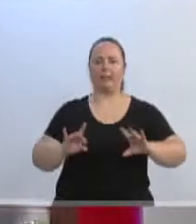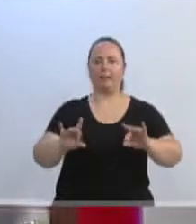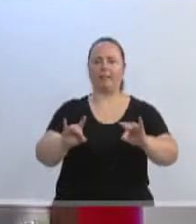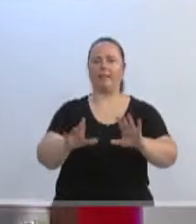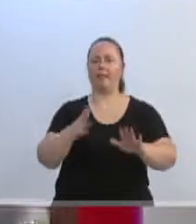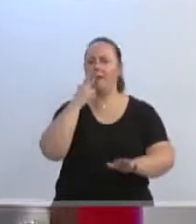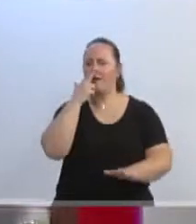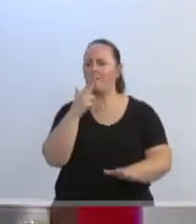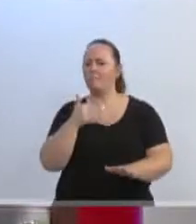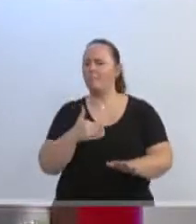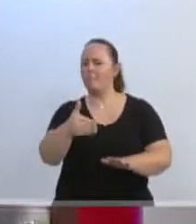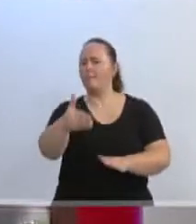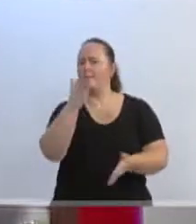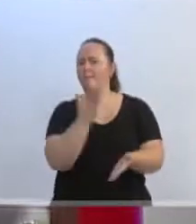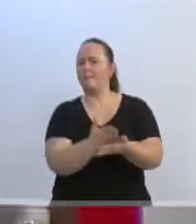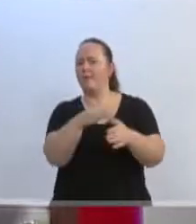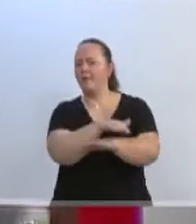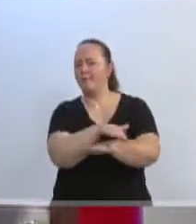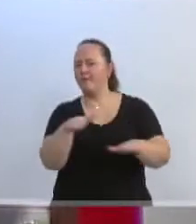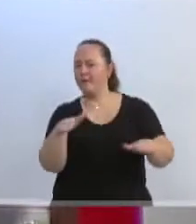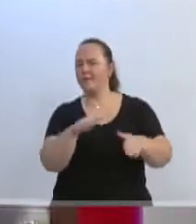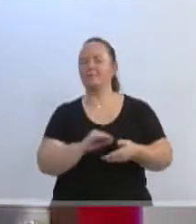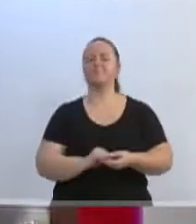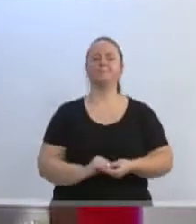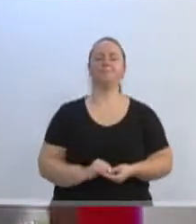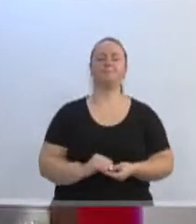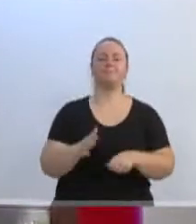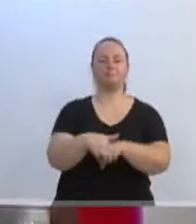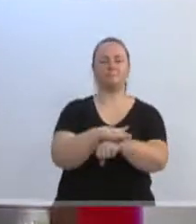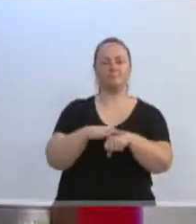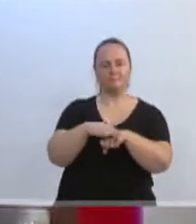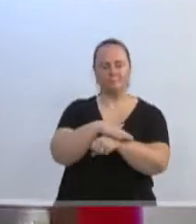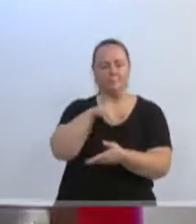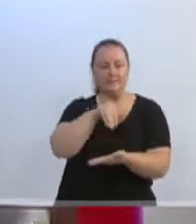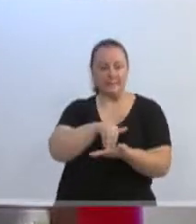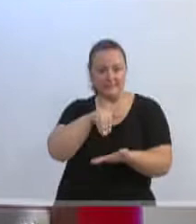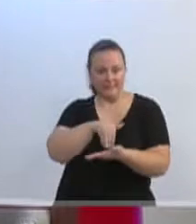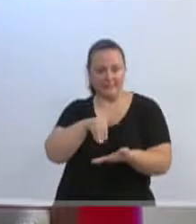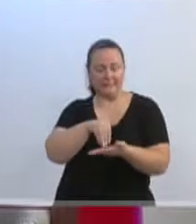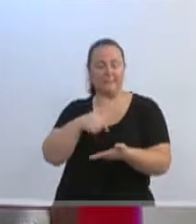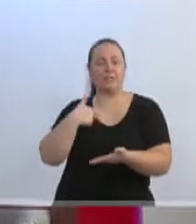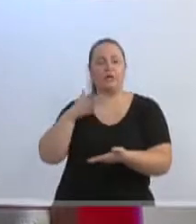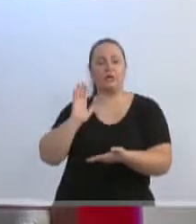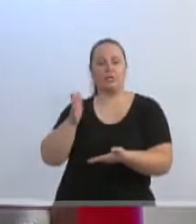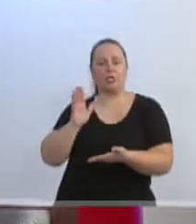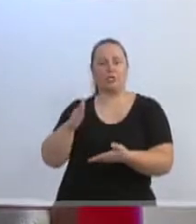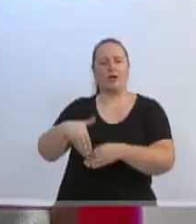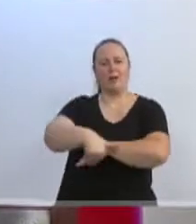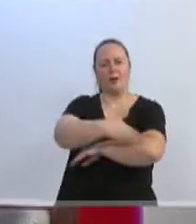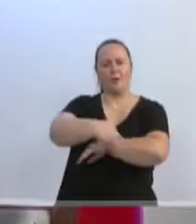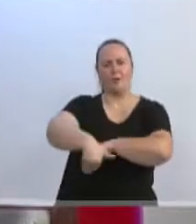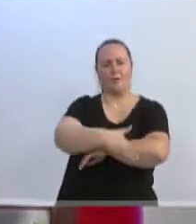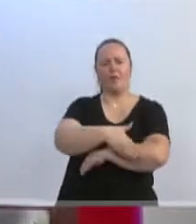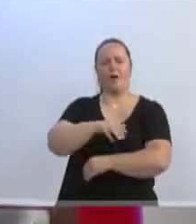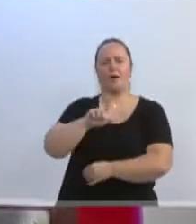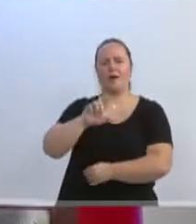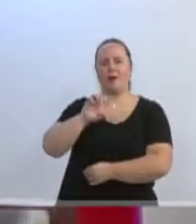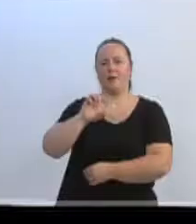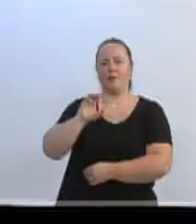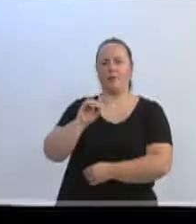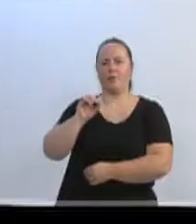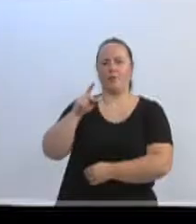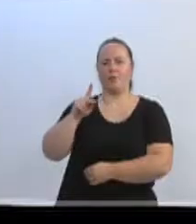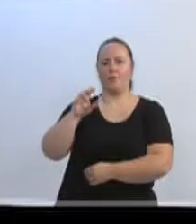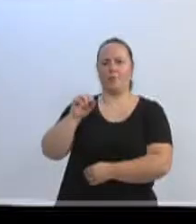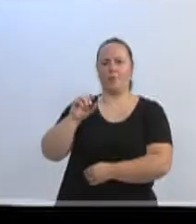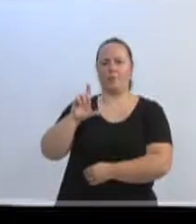umas fotos aí, que eu tive conversando com o secretário Marcelo Chirubi, falando sobre a rua Imperatriz Leopoldina, e ele me trouxe